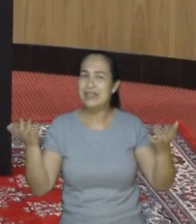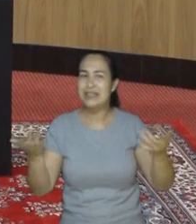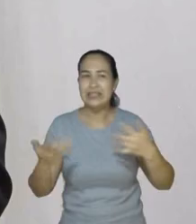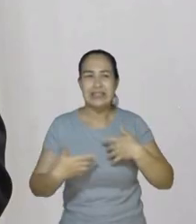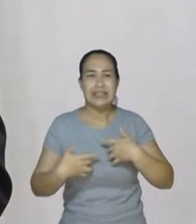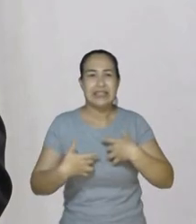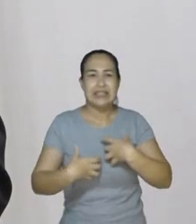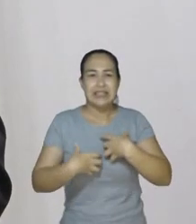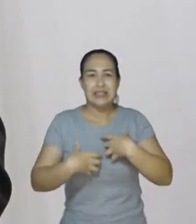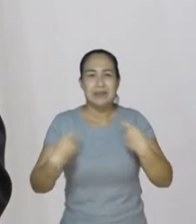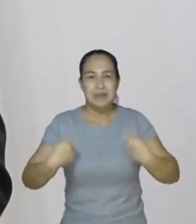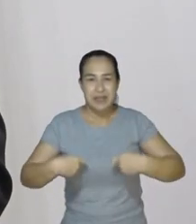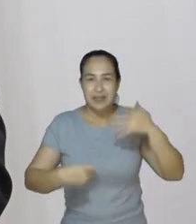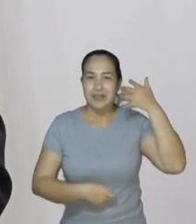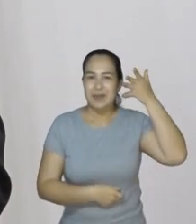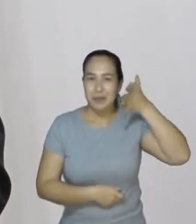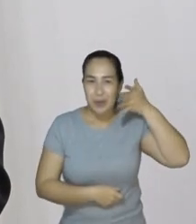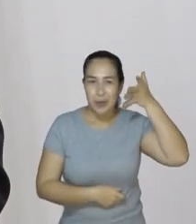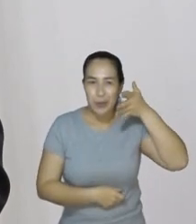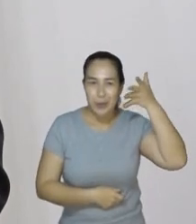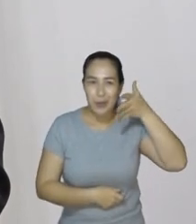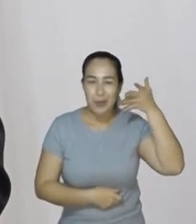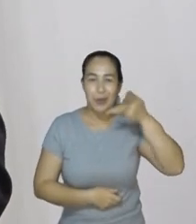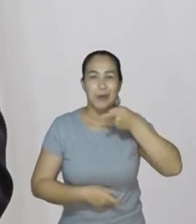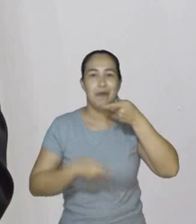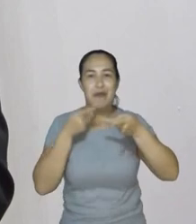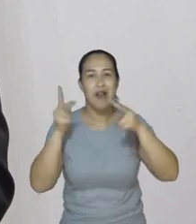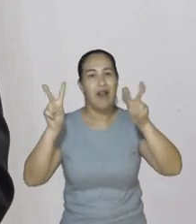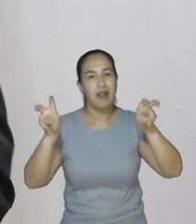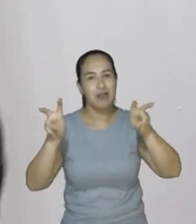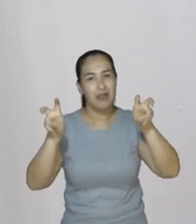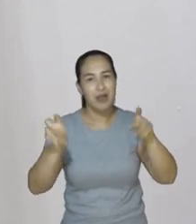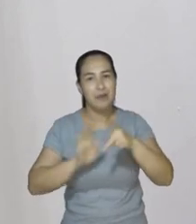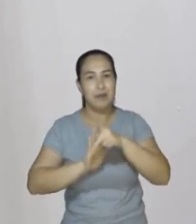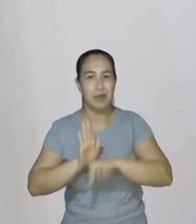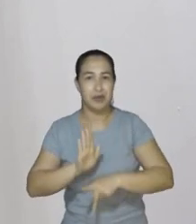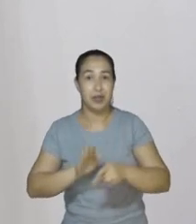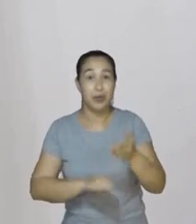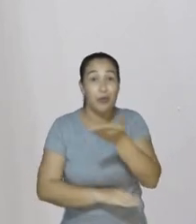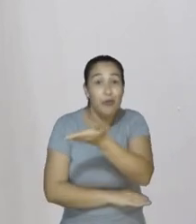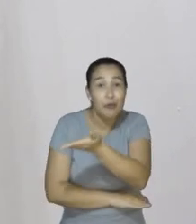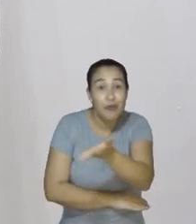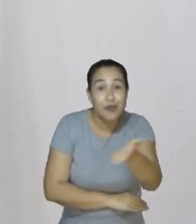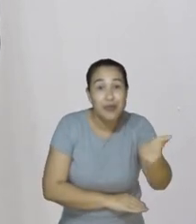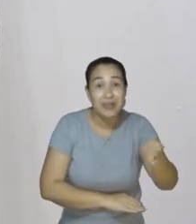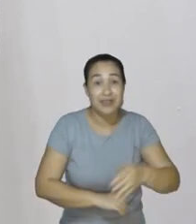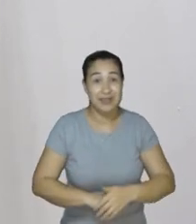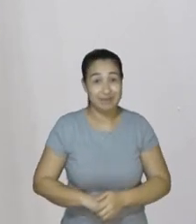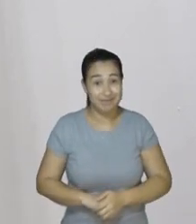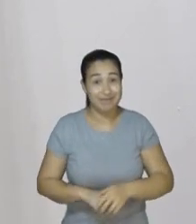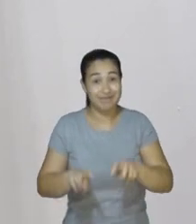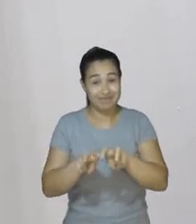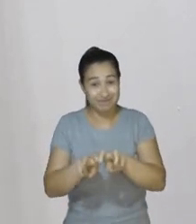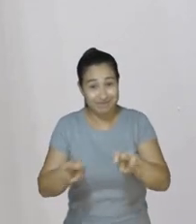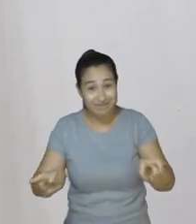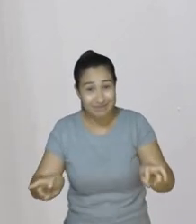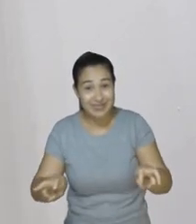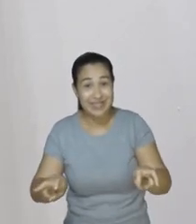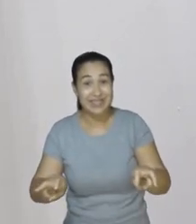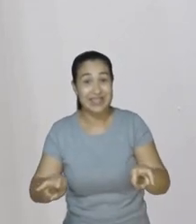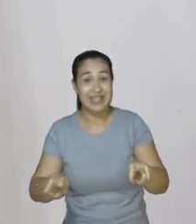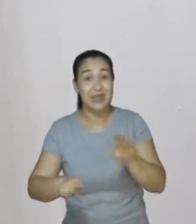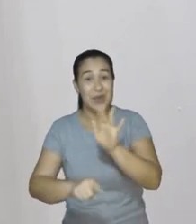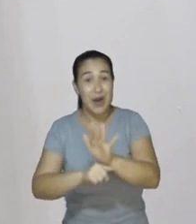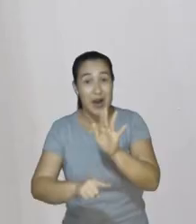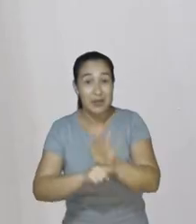fazer alguma palavra de um projeto tão especial. E vocês que estão sendo beneficiados com esse